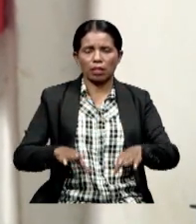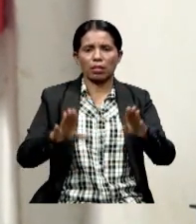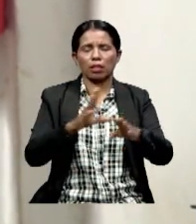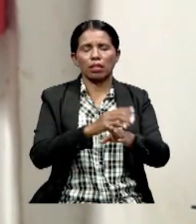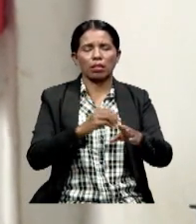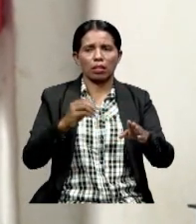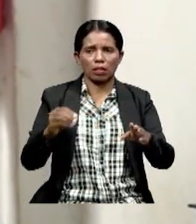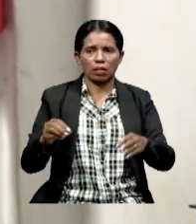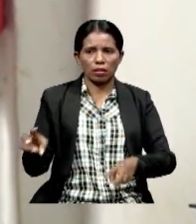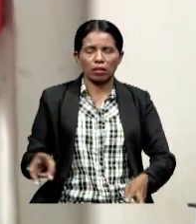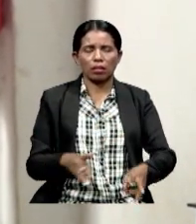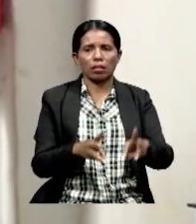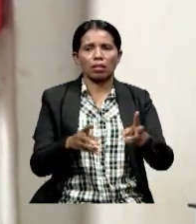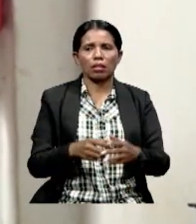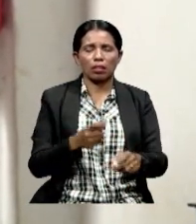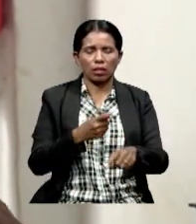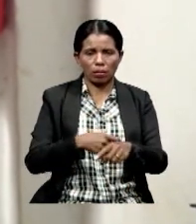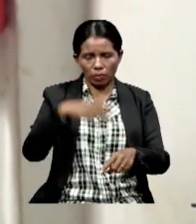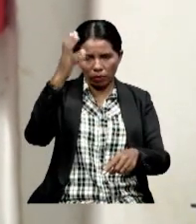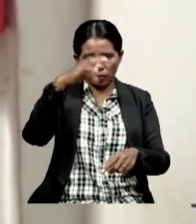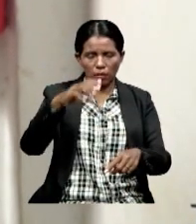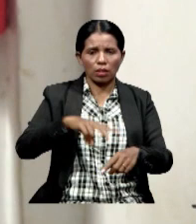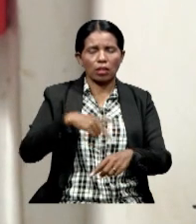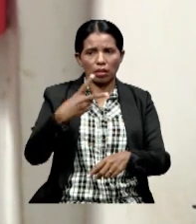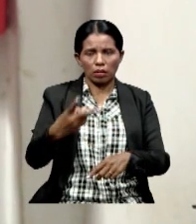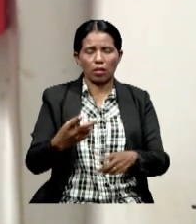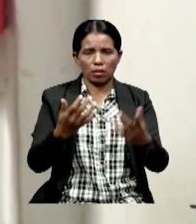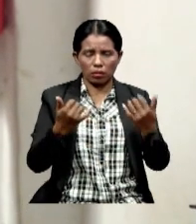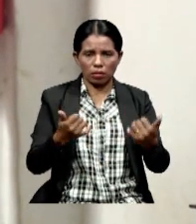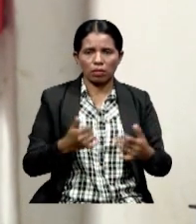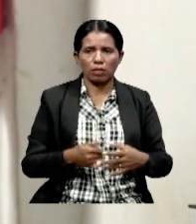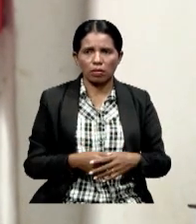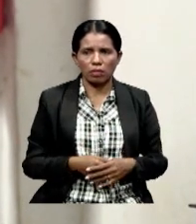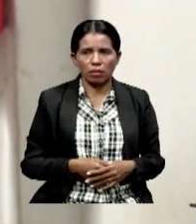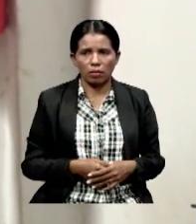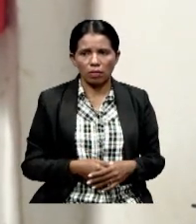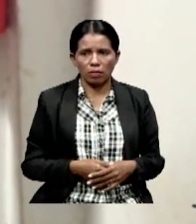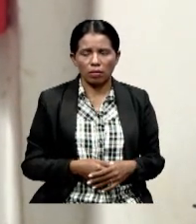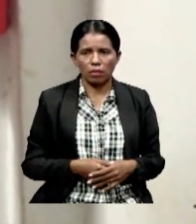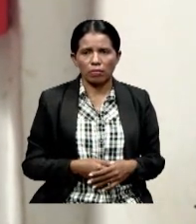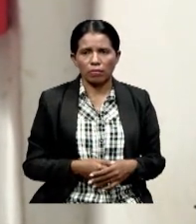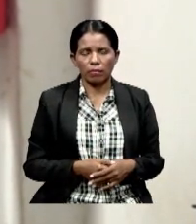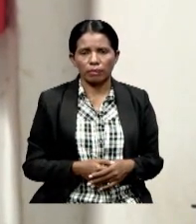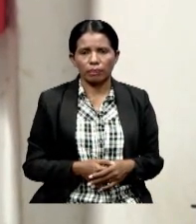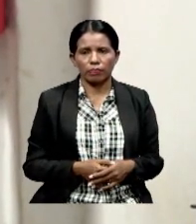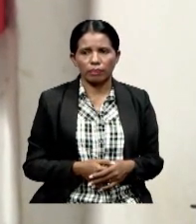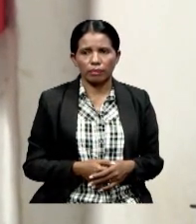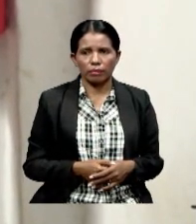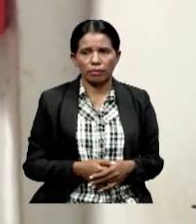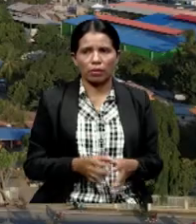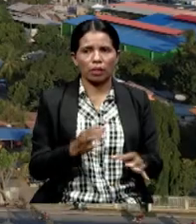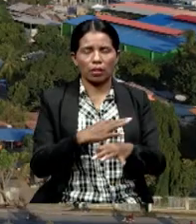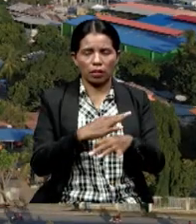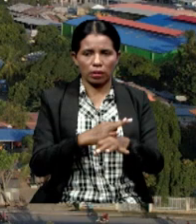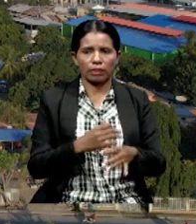e estrada Bahira quando tempo ura, Naxobuhoto, agora Down e a, portanto, a reabilitação de